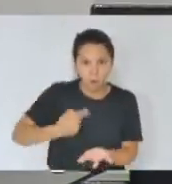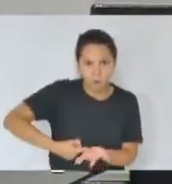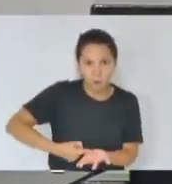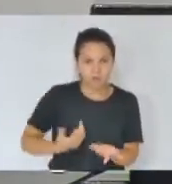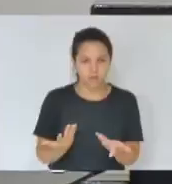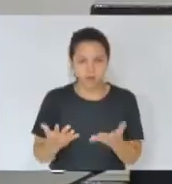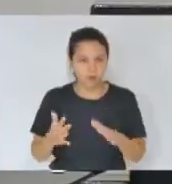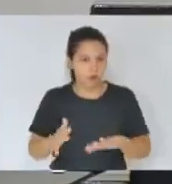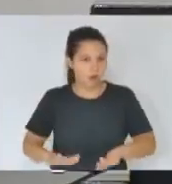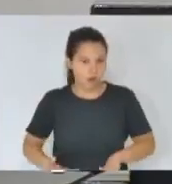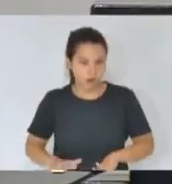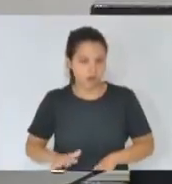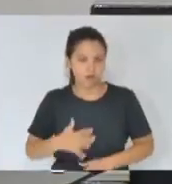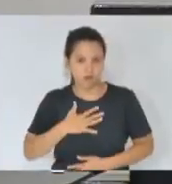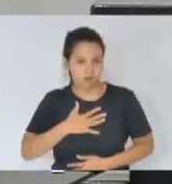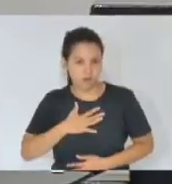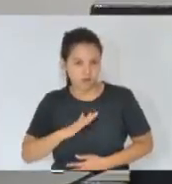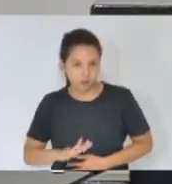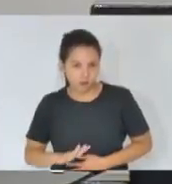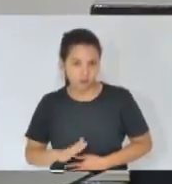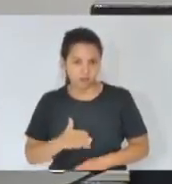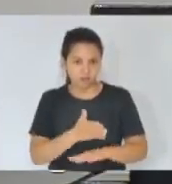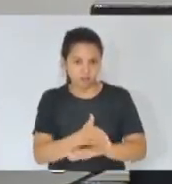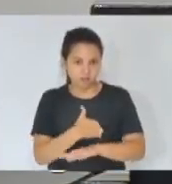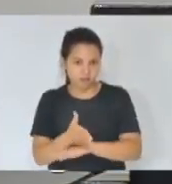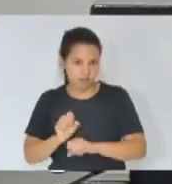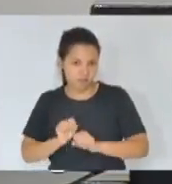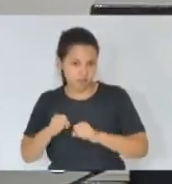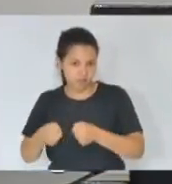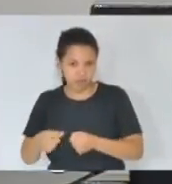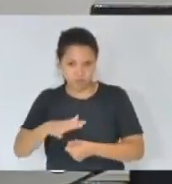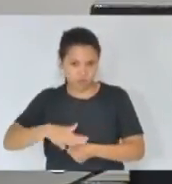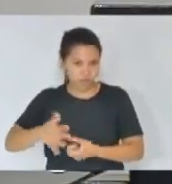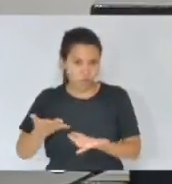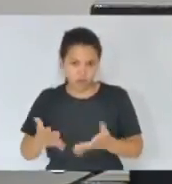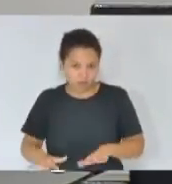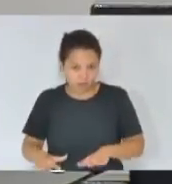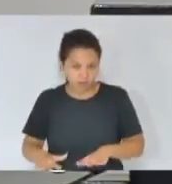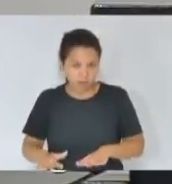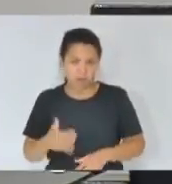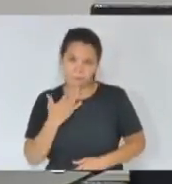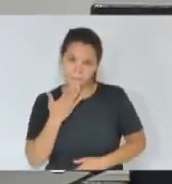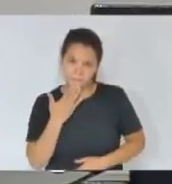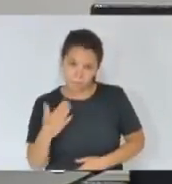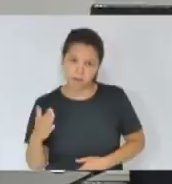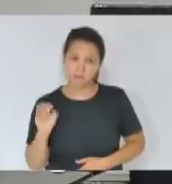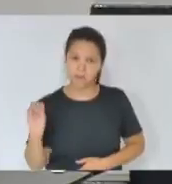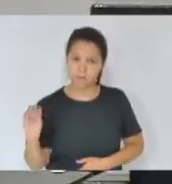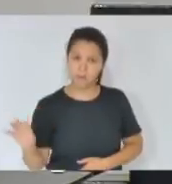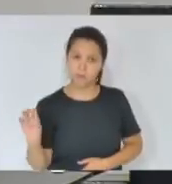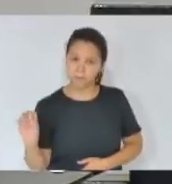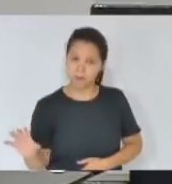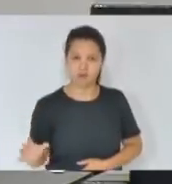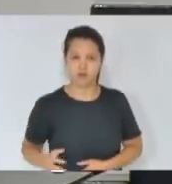de atender a região, pede para sair. Pede para sair.